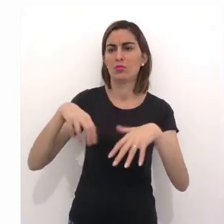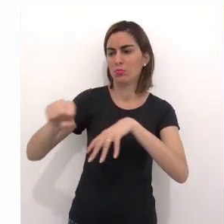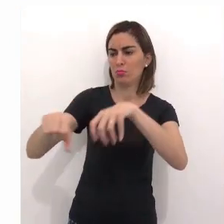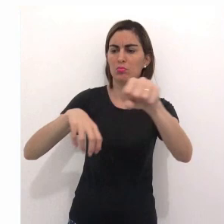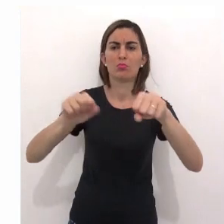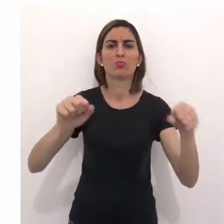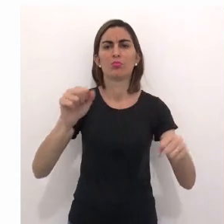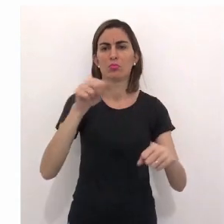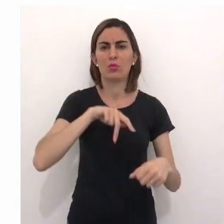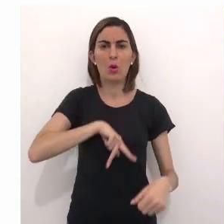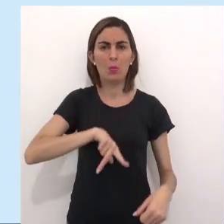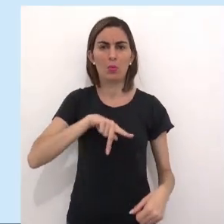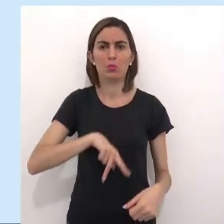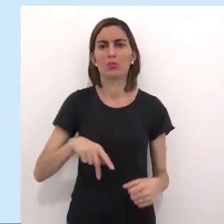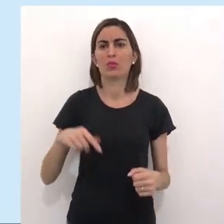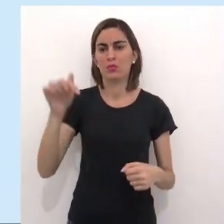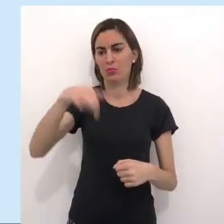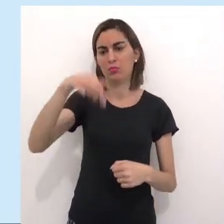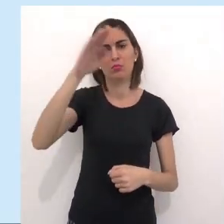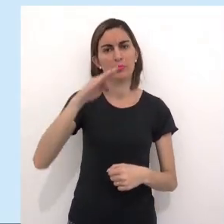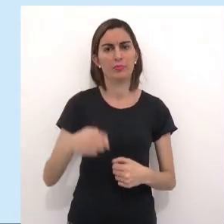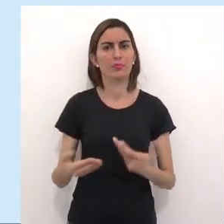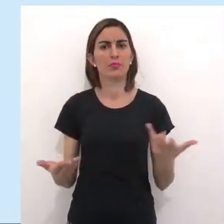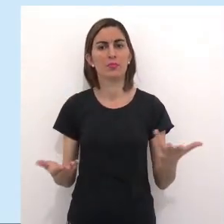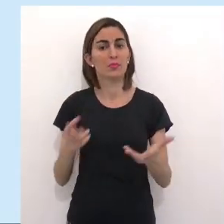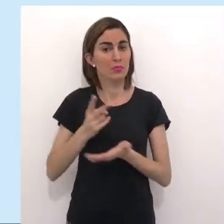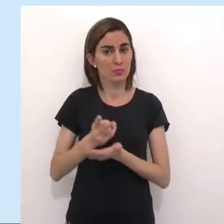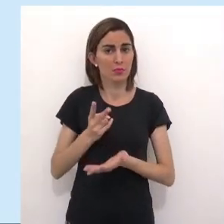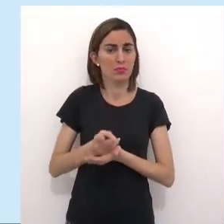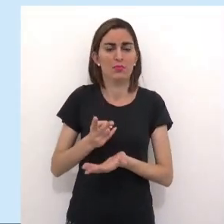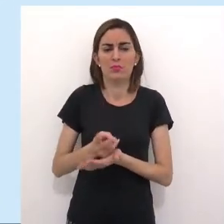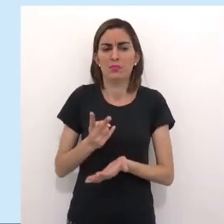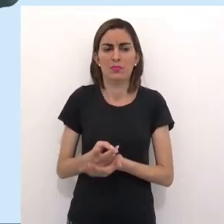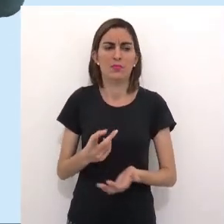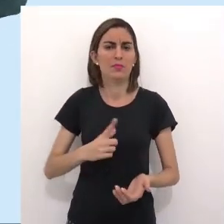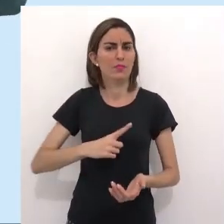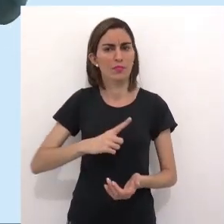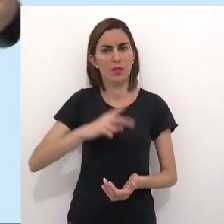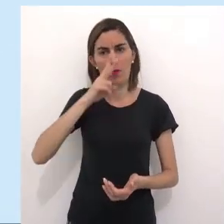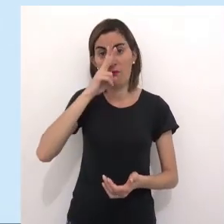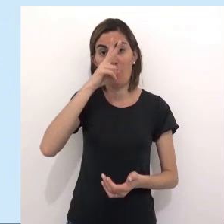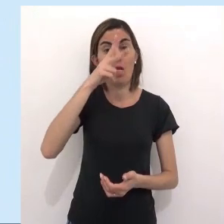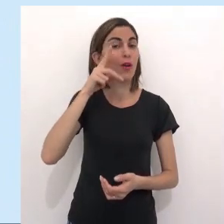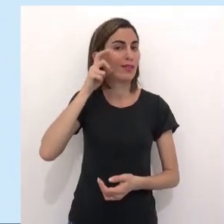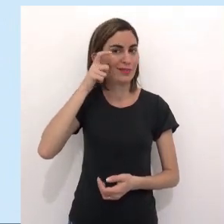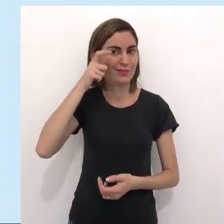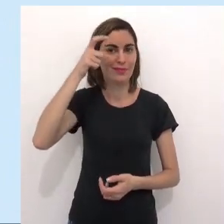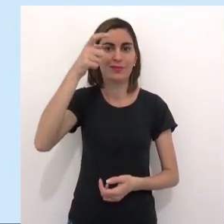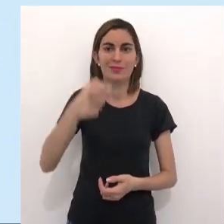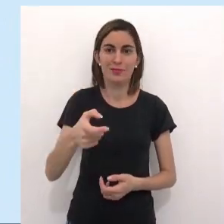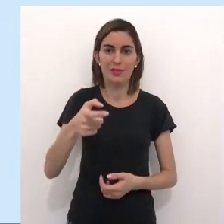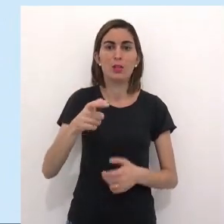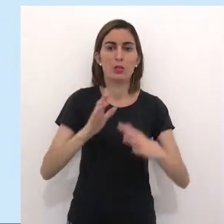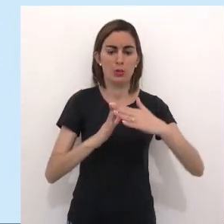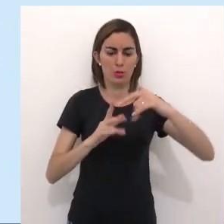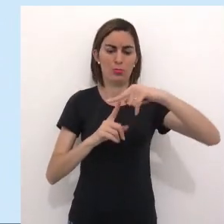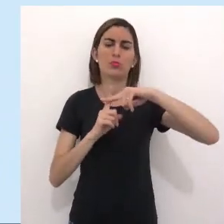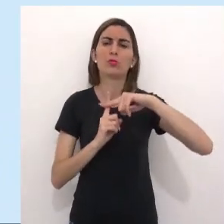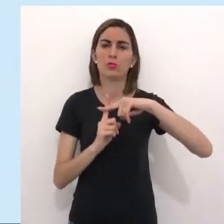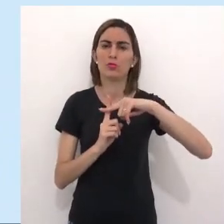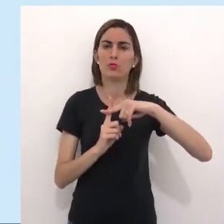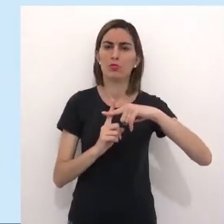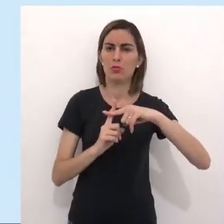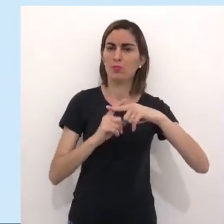dos portugueses. Porque, na realidade, existia aí o forte interesse da igreja, né,